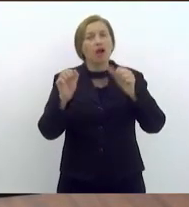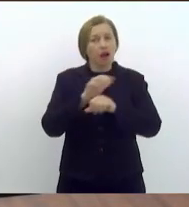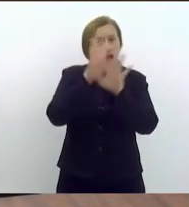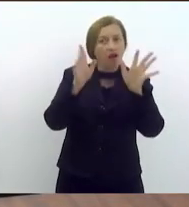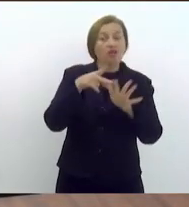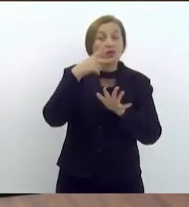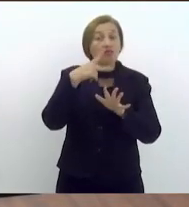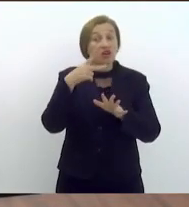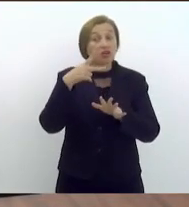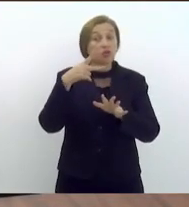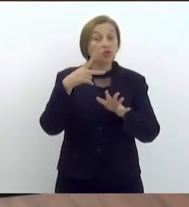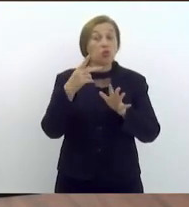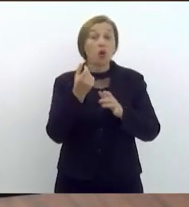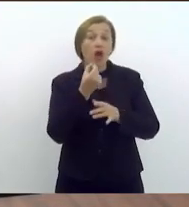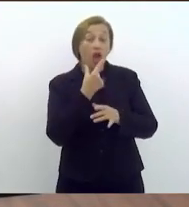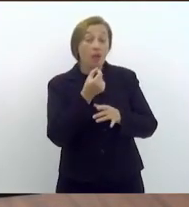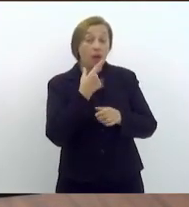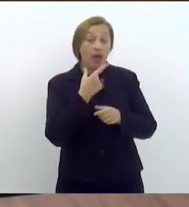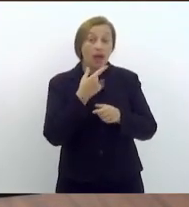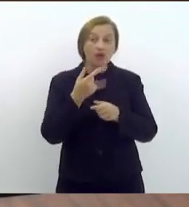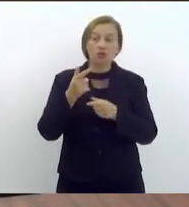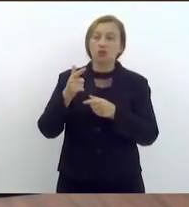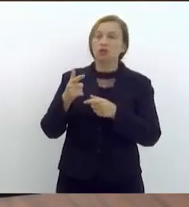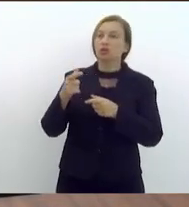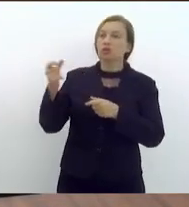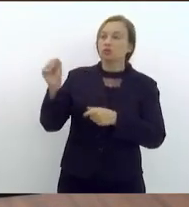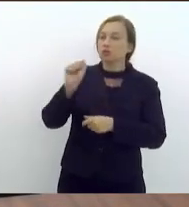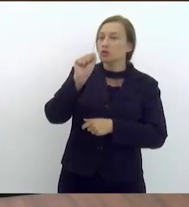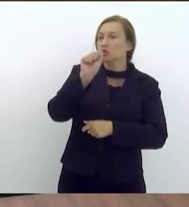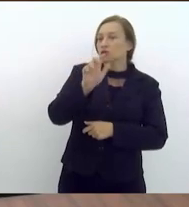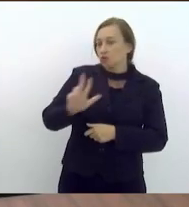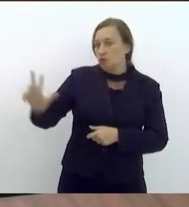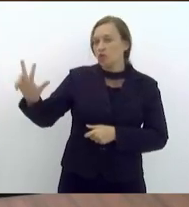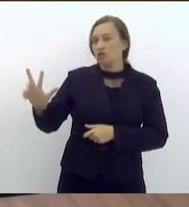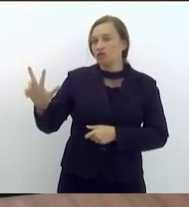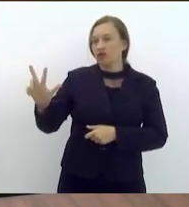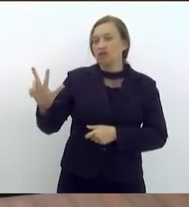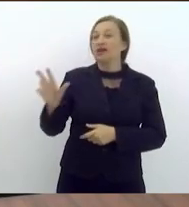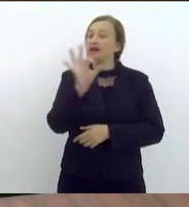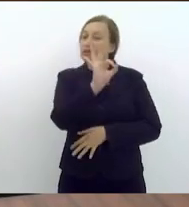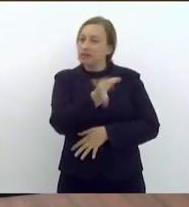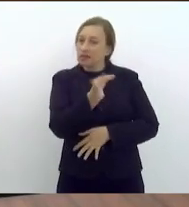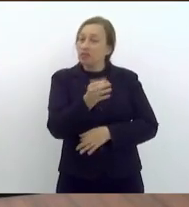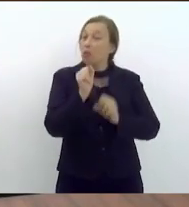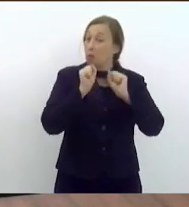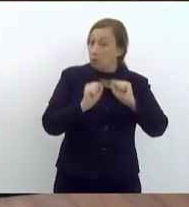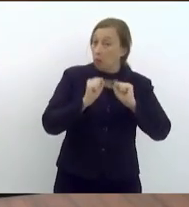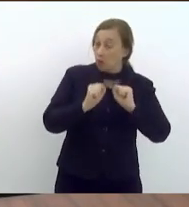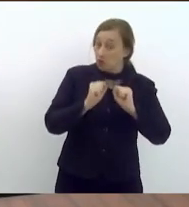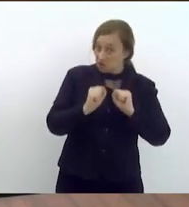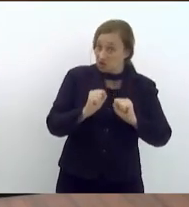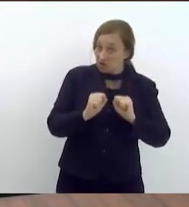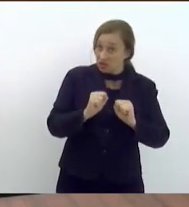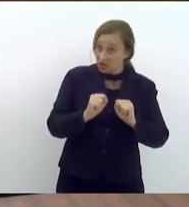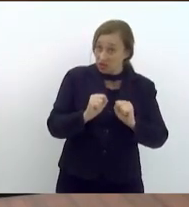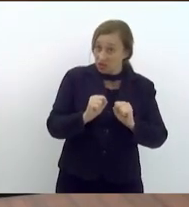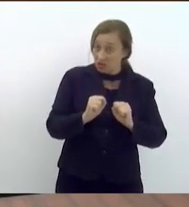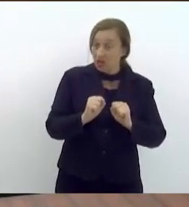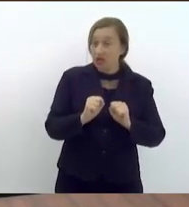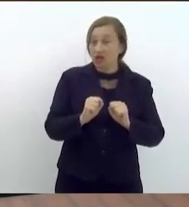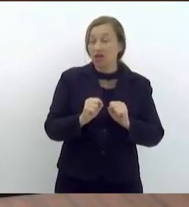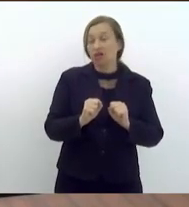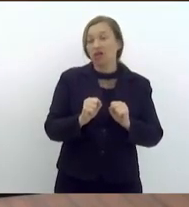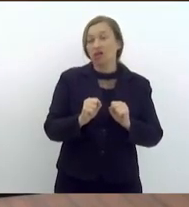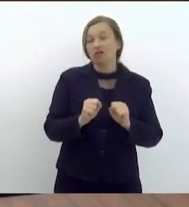medicamento que regulamentado pela Anvisa e por isso mesmo pode ser absolutamente e deve ser absolutamente